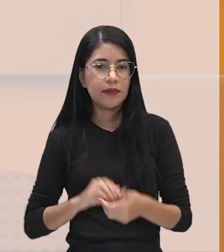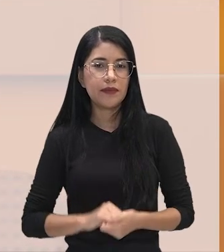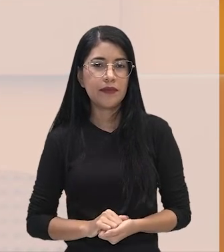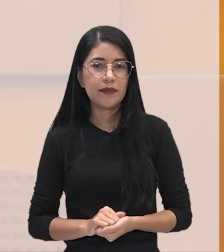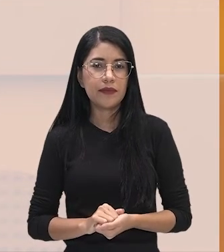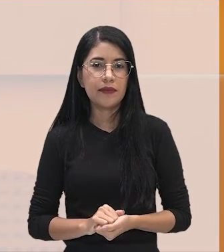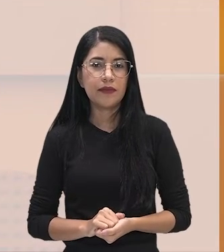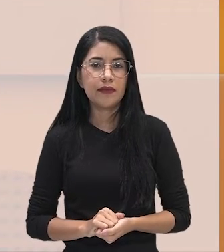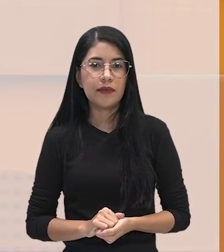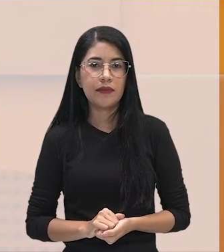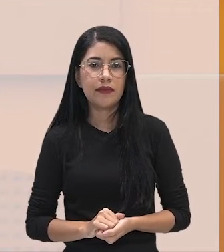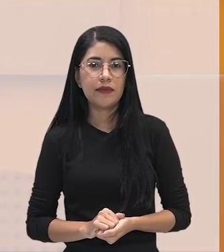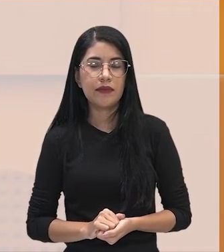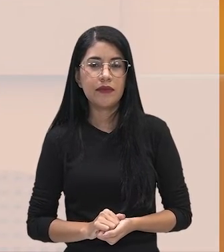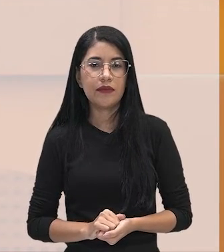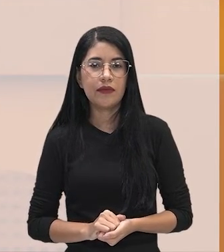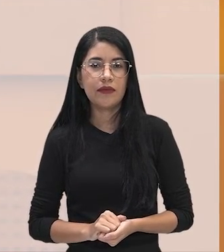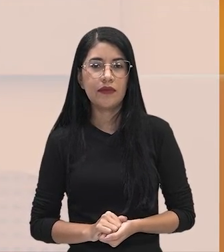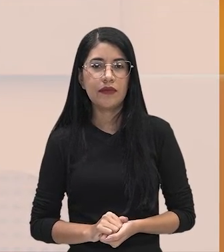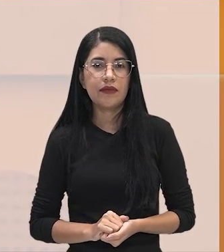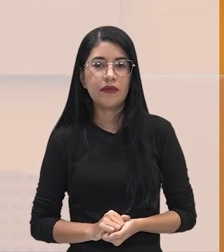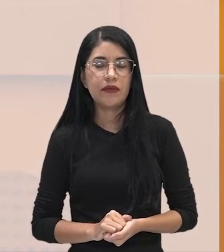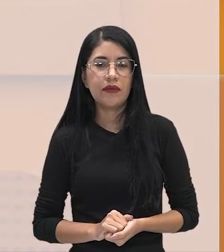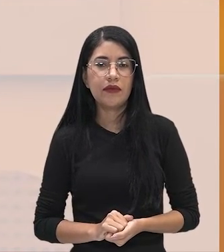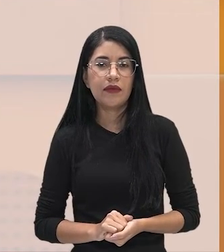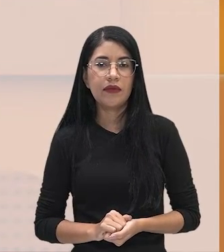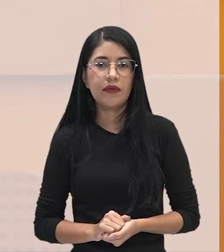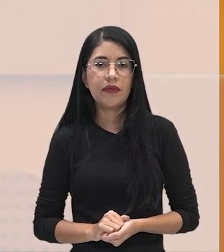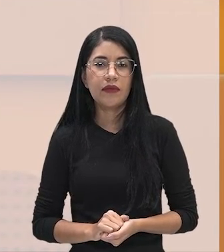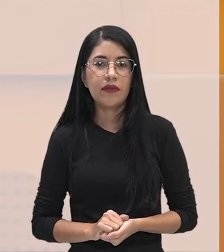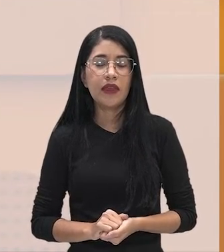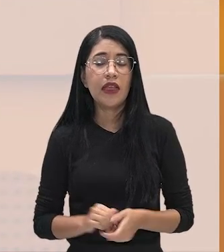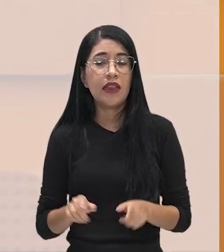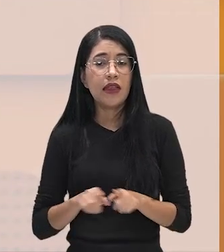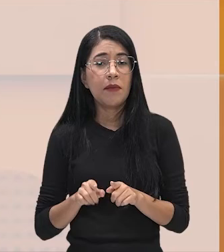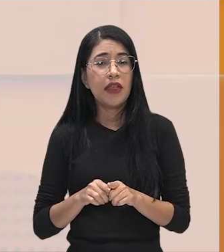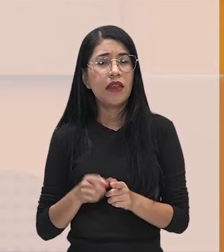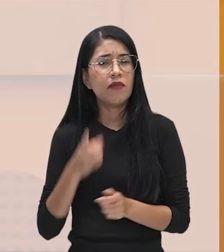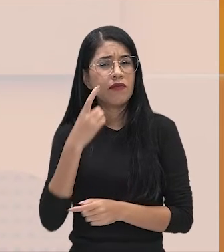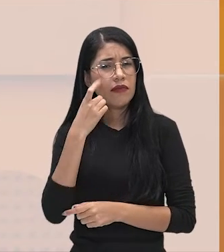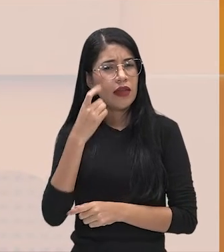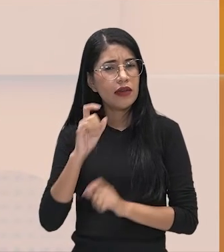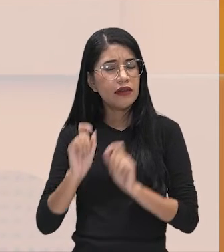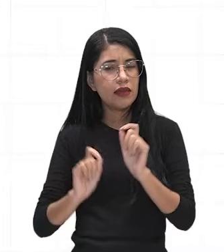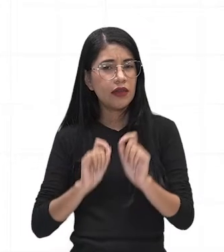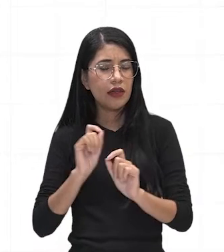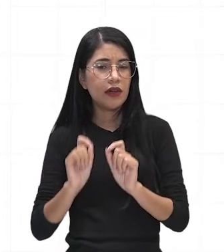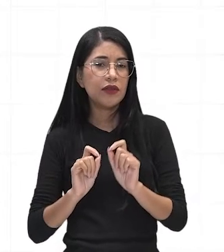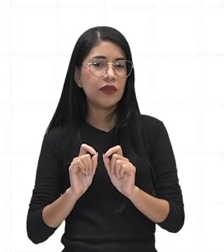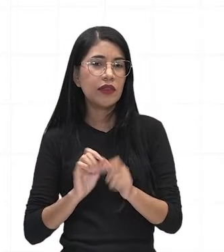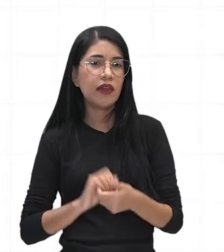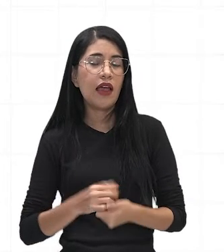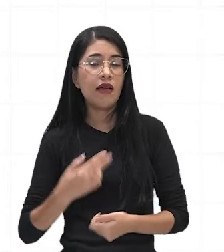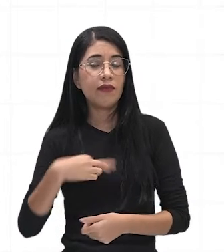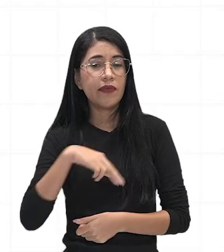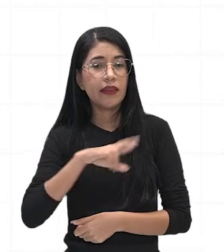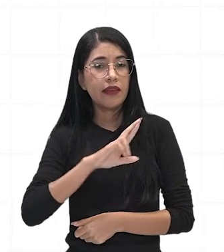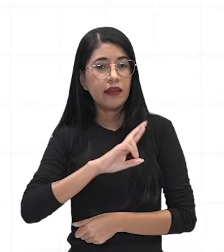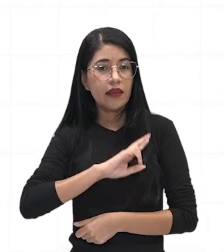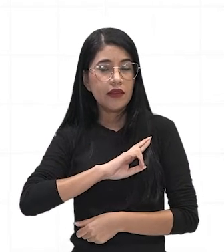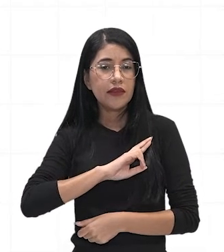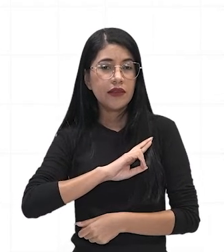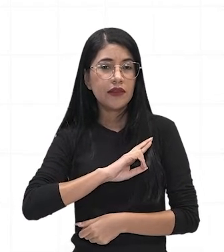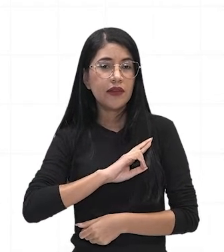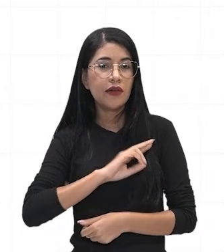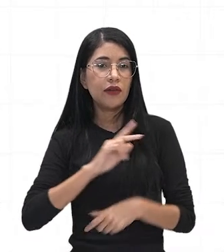Império Persa. Acompanha comigo ali, nós temos uma parte interessante e importante, que é, então, a religião